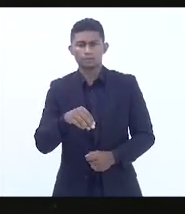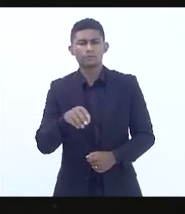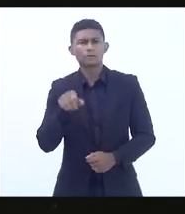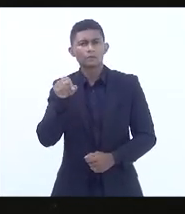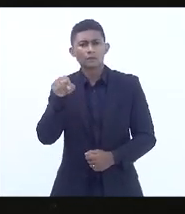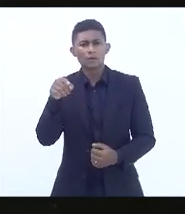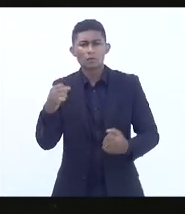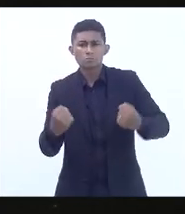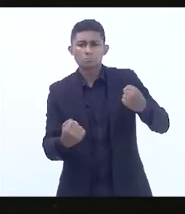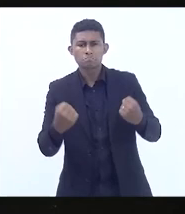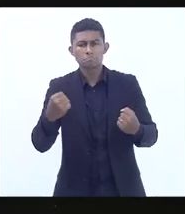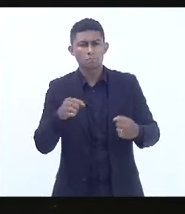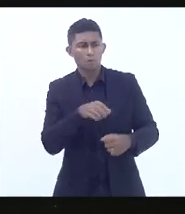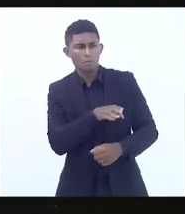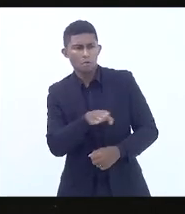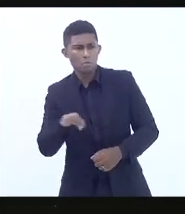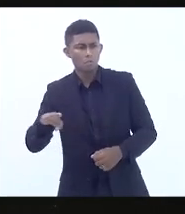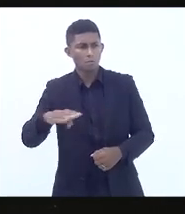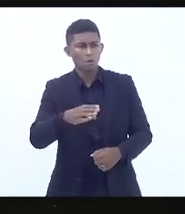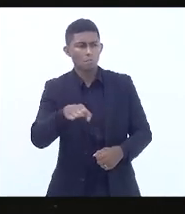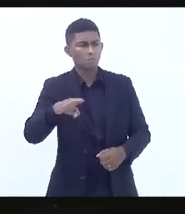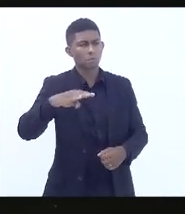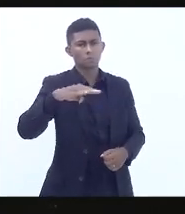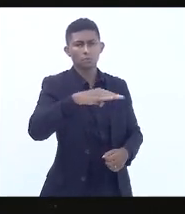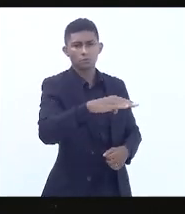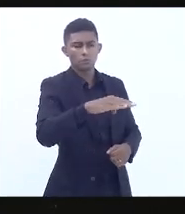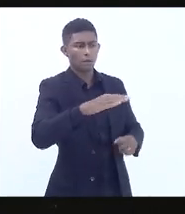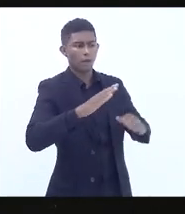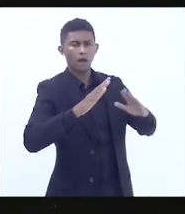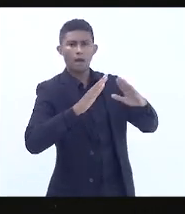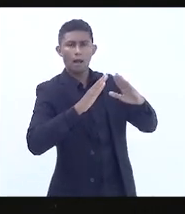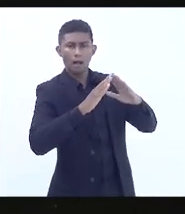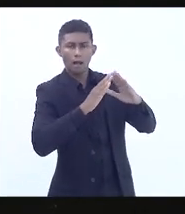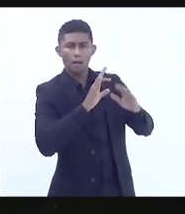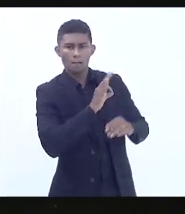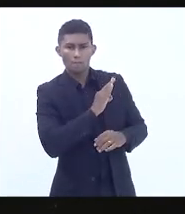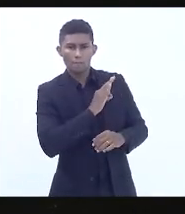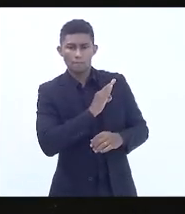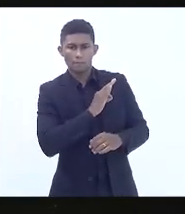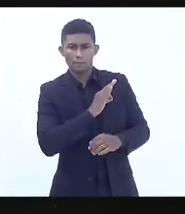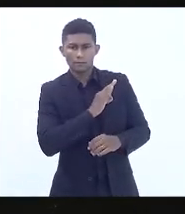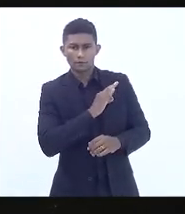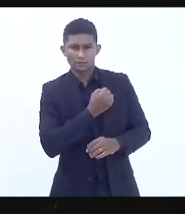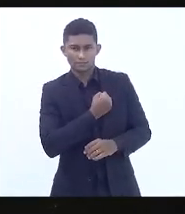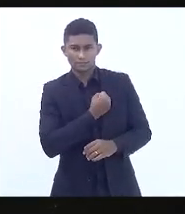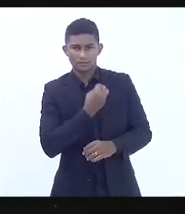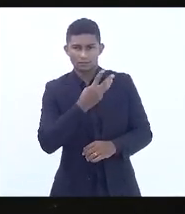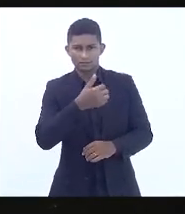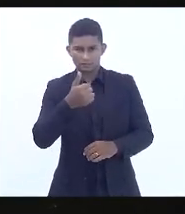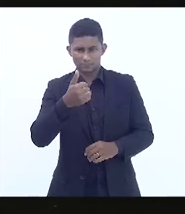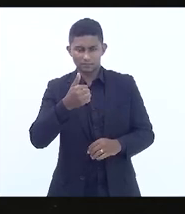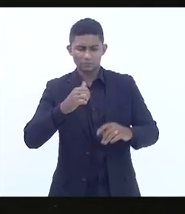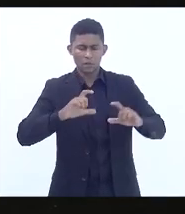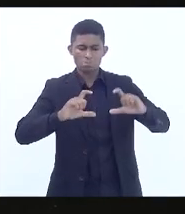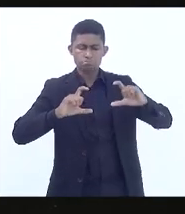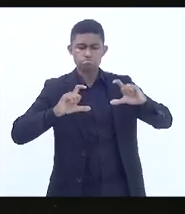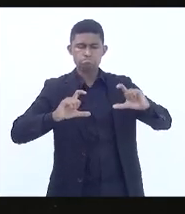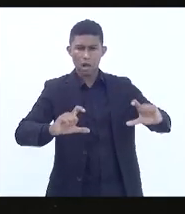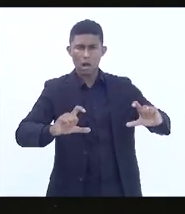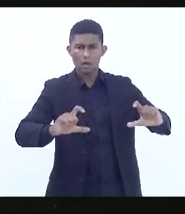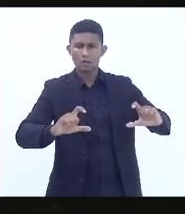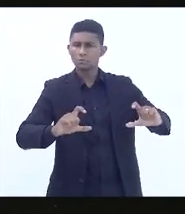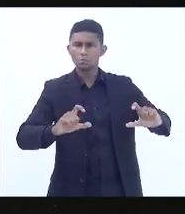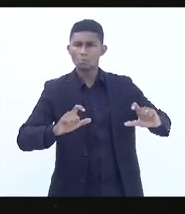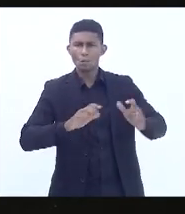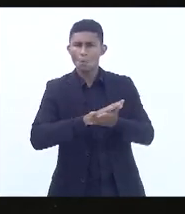pátio do 31º Batalhão, sem placa. E os policiais se dirigiram até a mim e